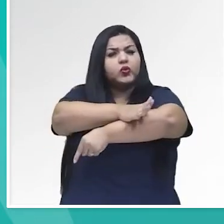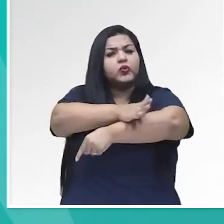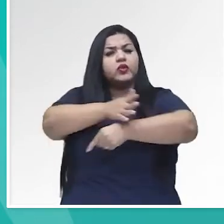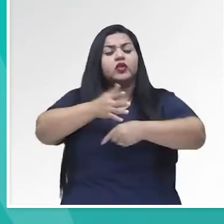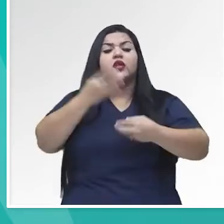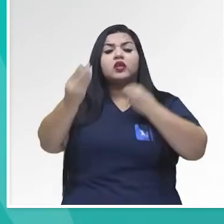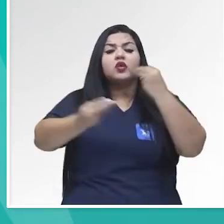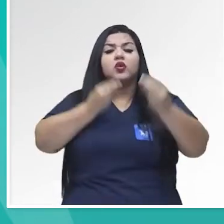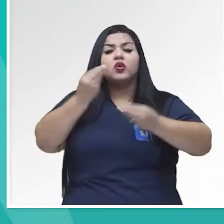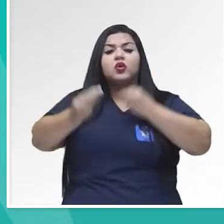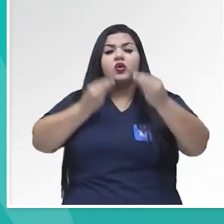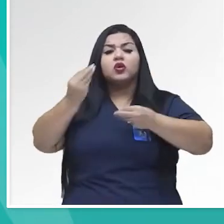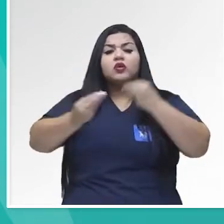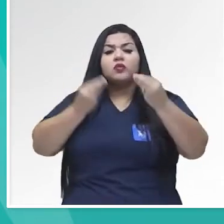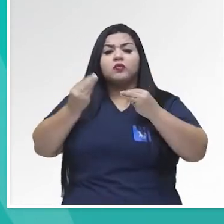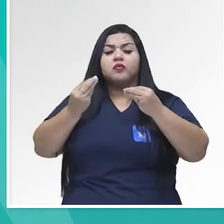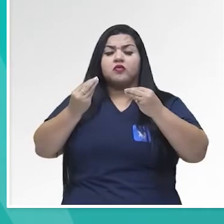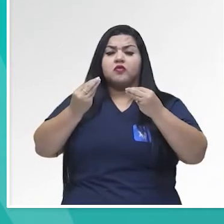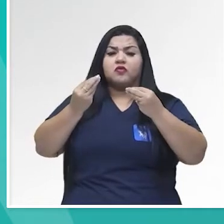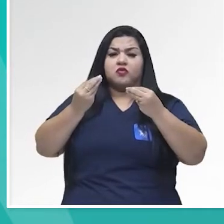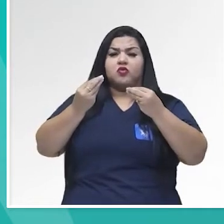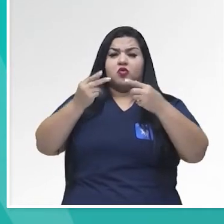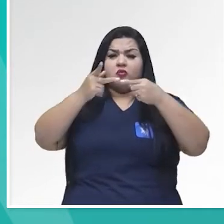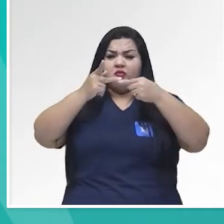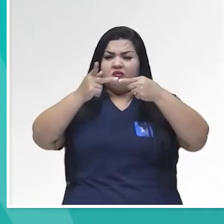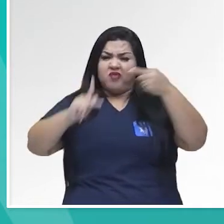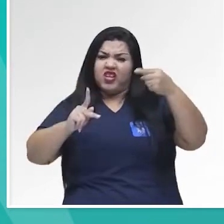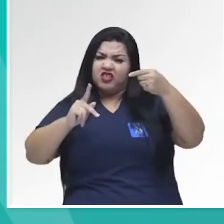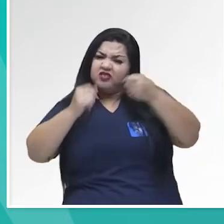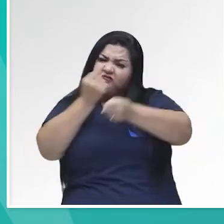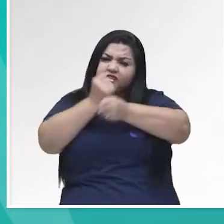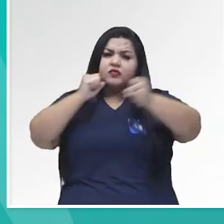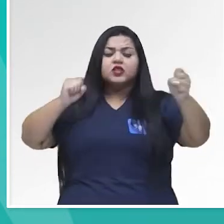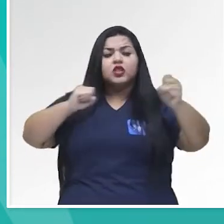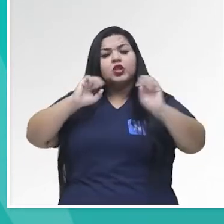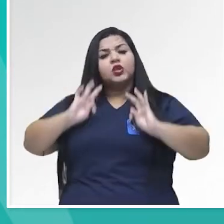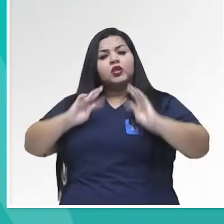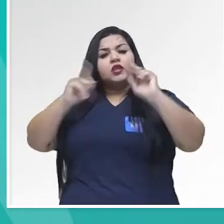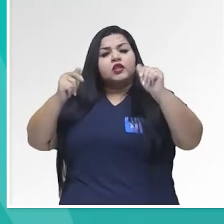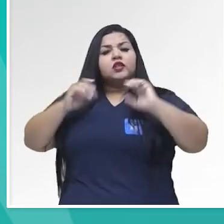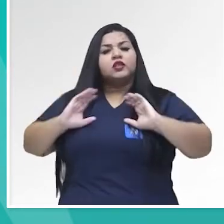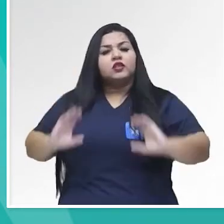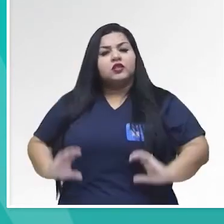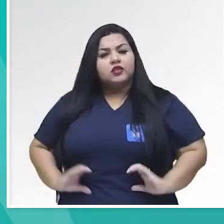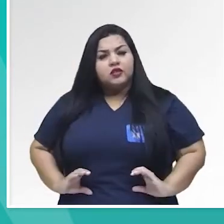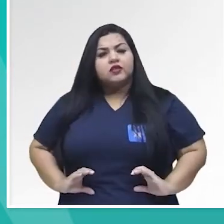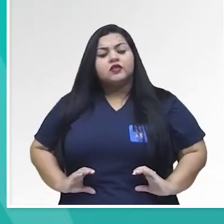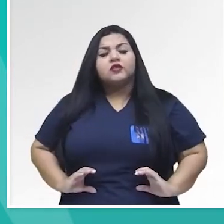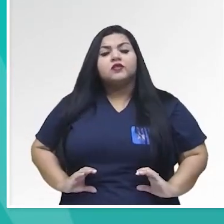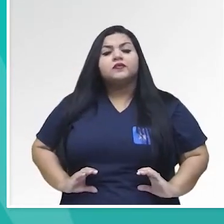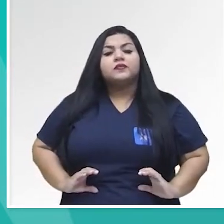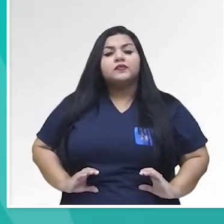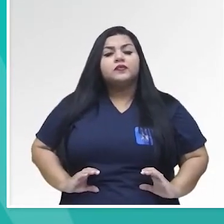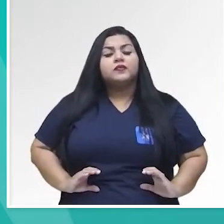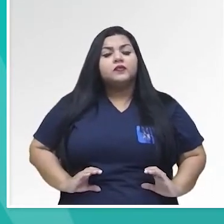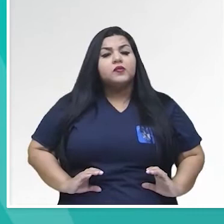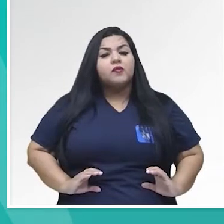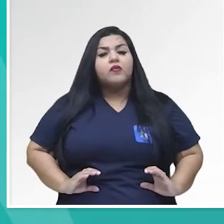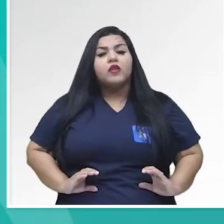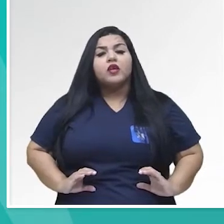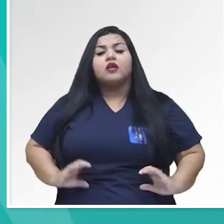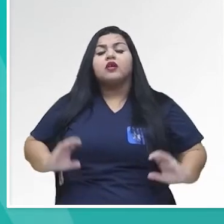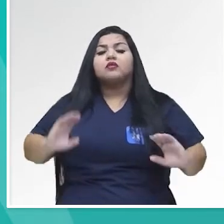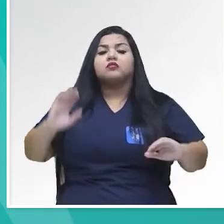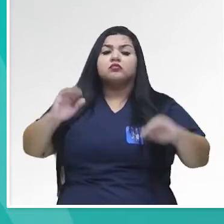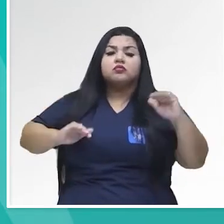uma quebra de paradigma em relação a todo o comportamento que marginaliza, todo o comportamento que de certa